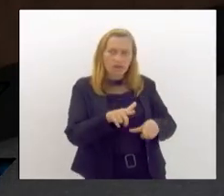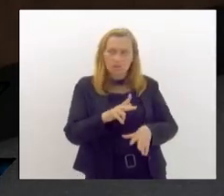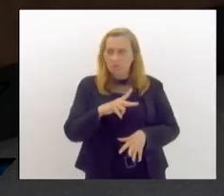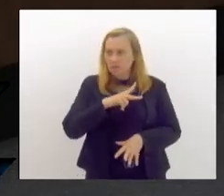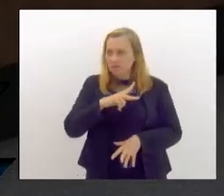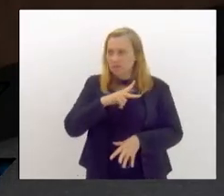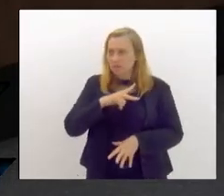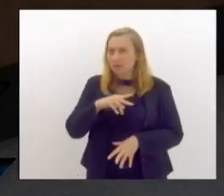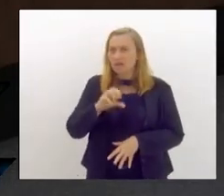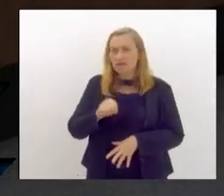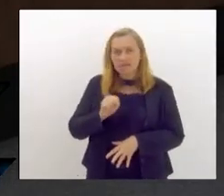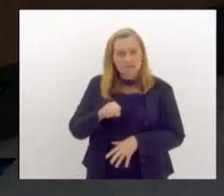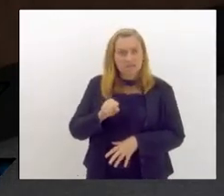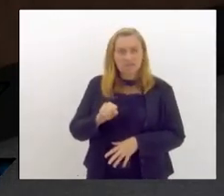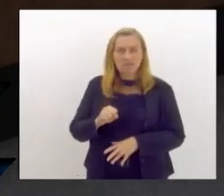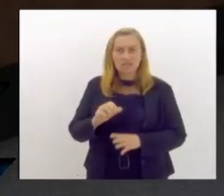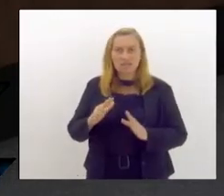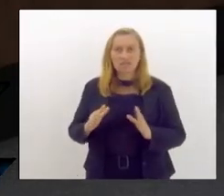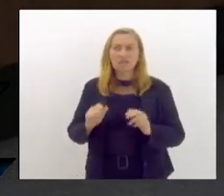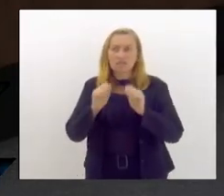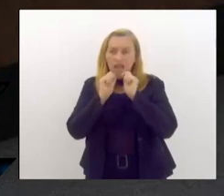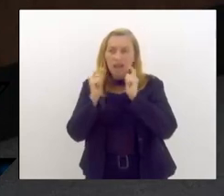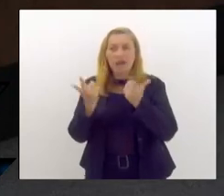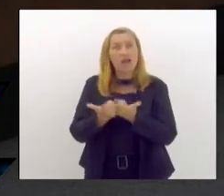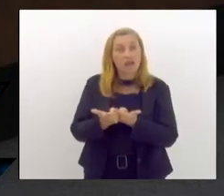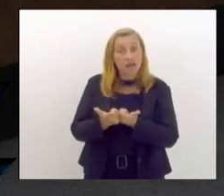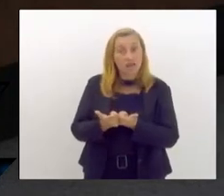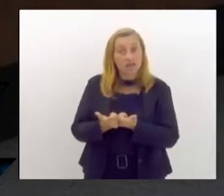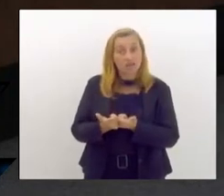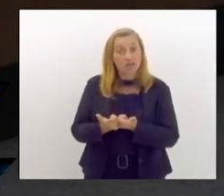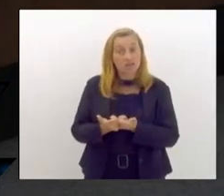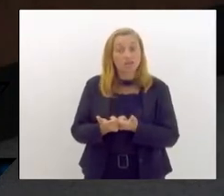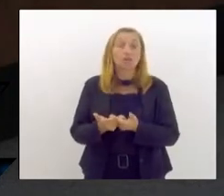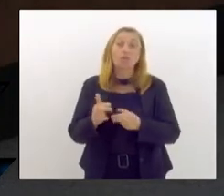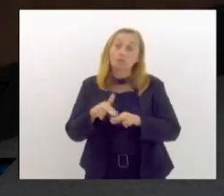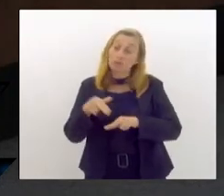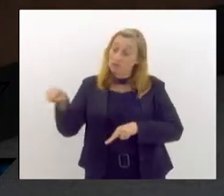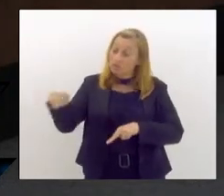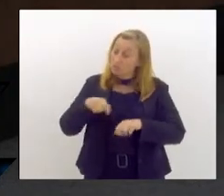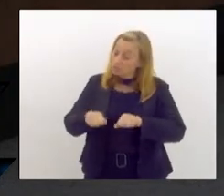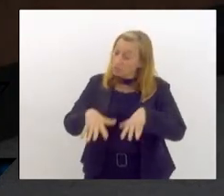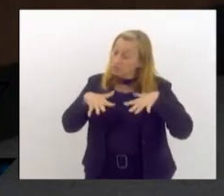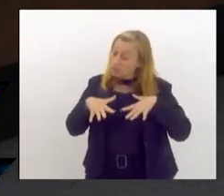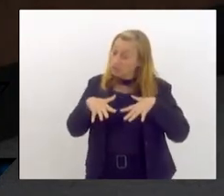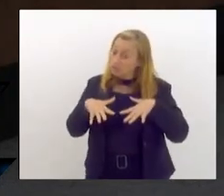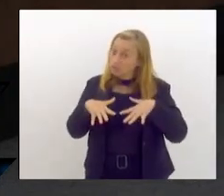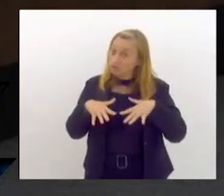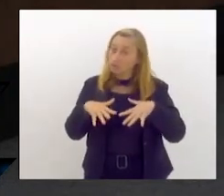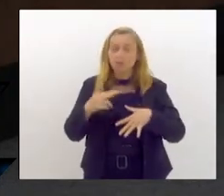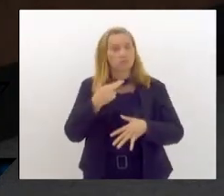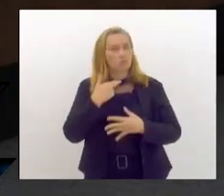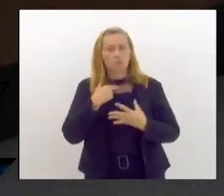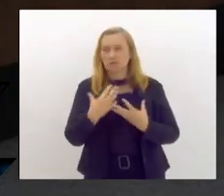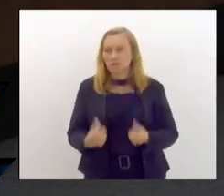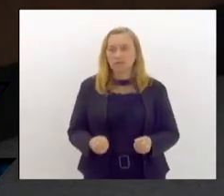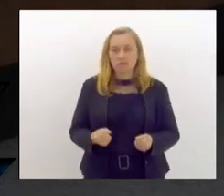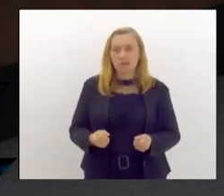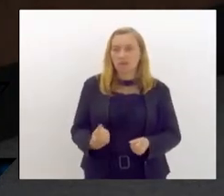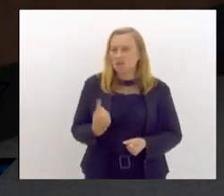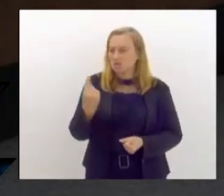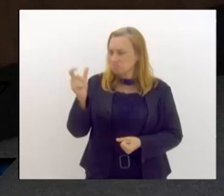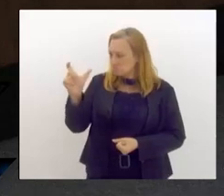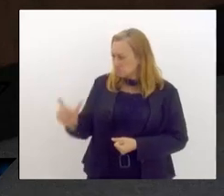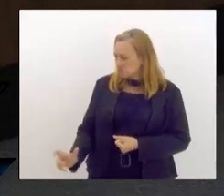é uma medalha da Assembleia Legislativa, e, portanto, ela vem a plenário por isso, e tem que vir. A gente não pode aceitar que o